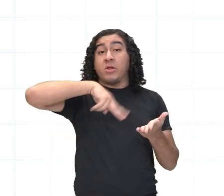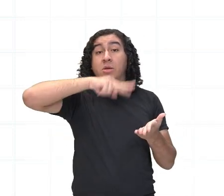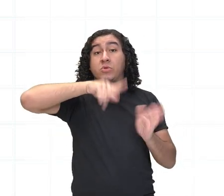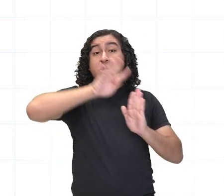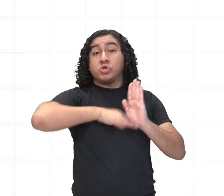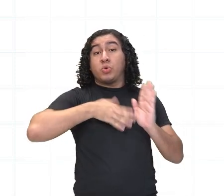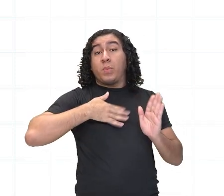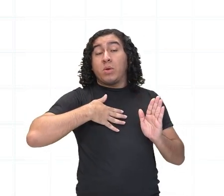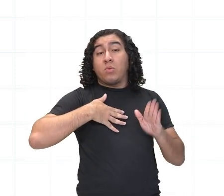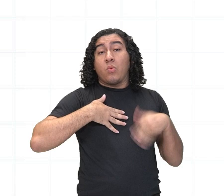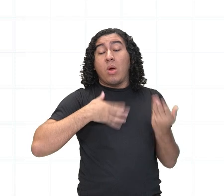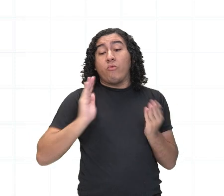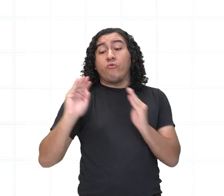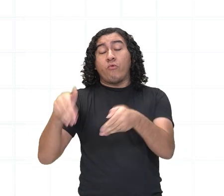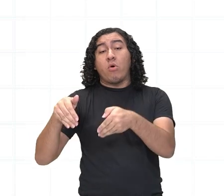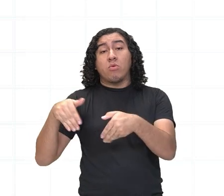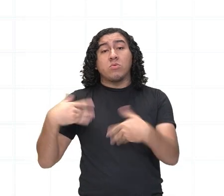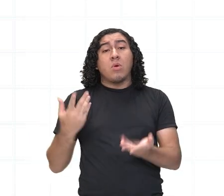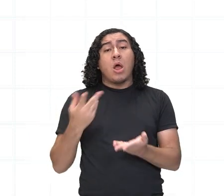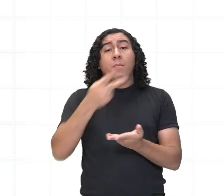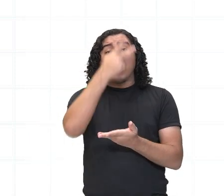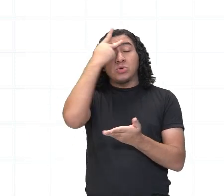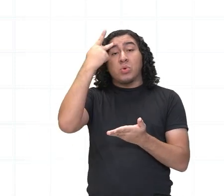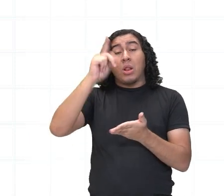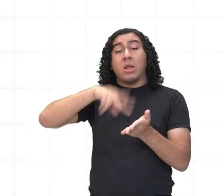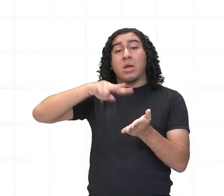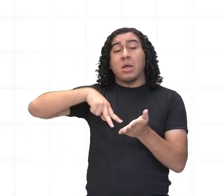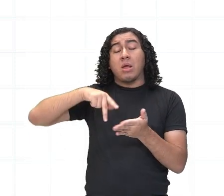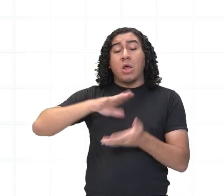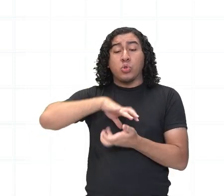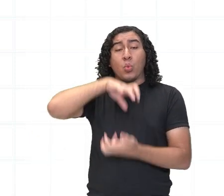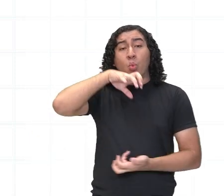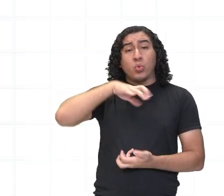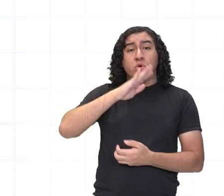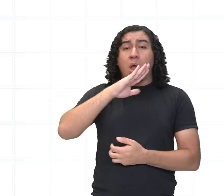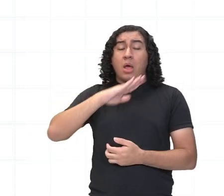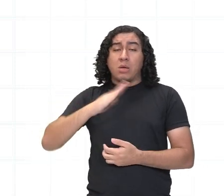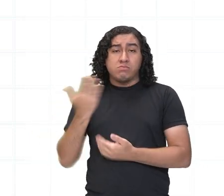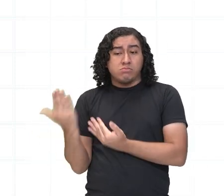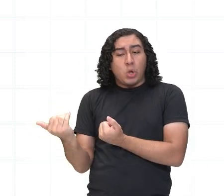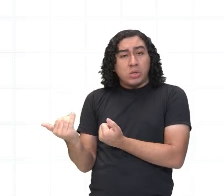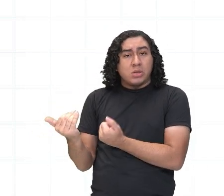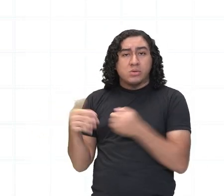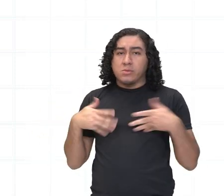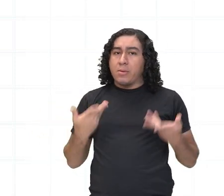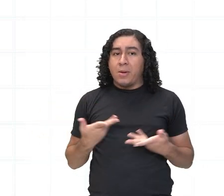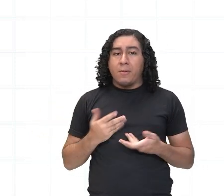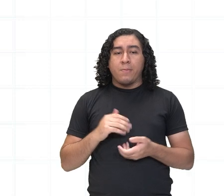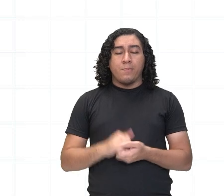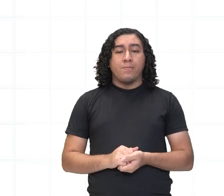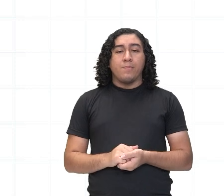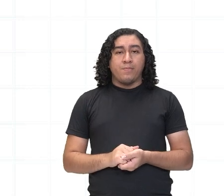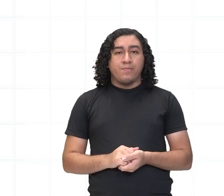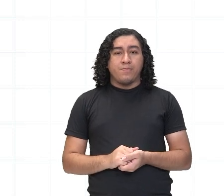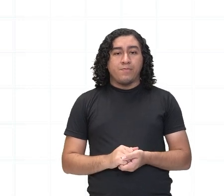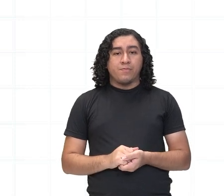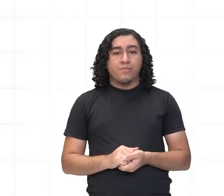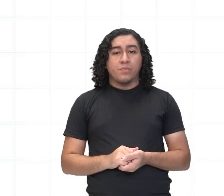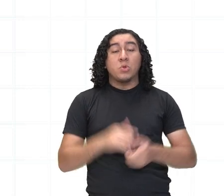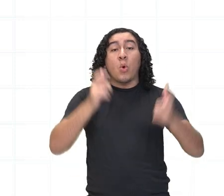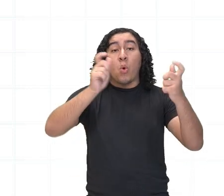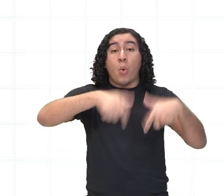Quem é o meu público-alvo? Para quem eu estou escrevendo? Para adultos? Para adolescentes? Qual será o suporte onde o meu texto